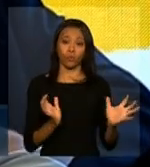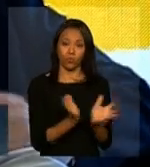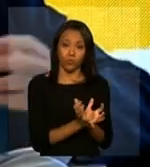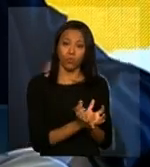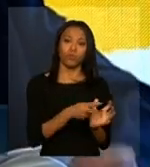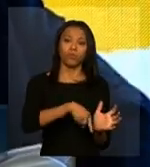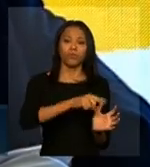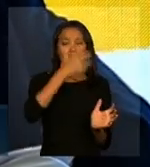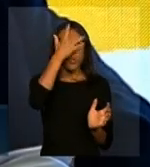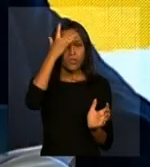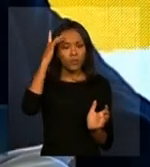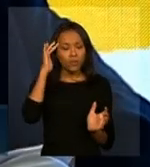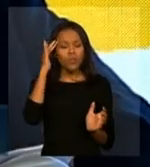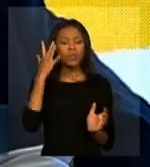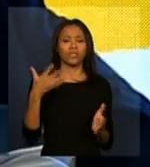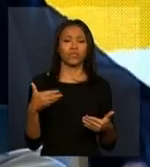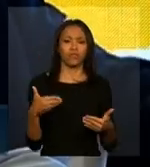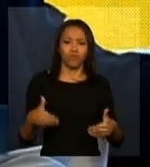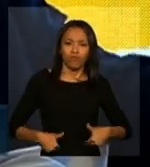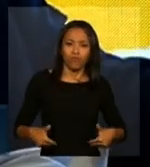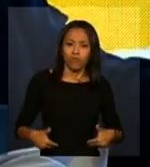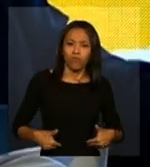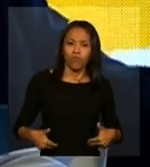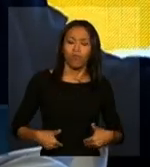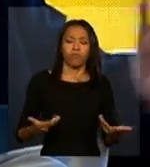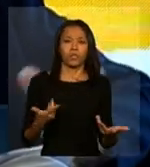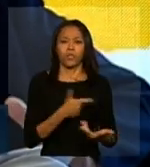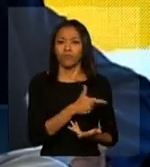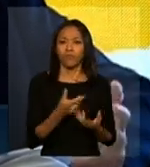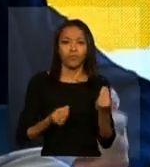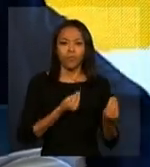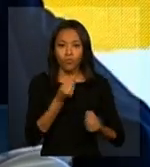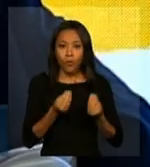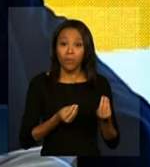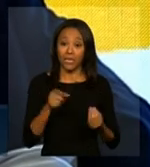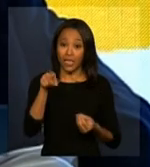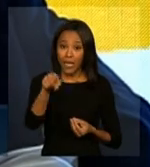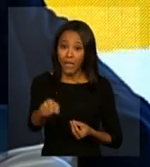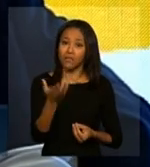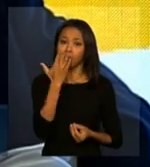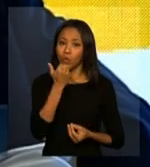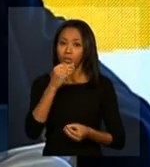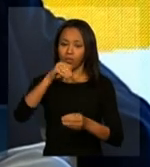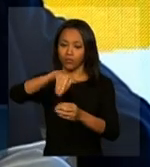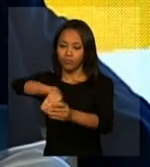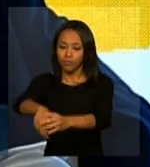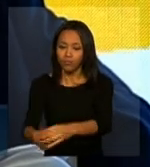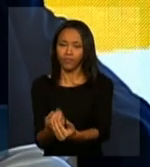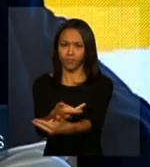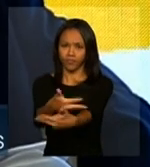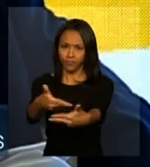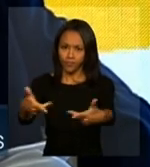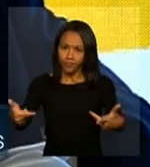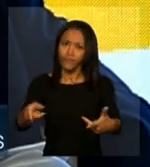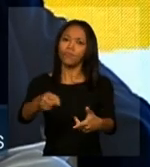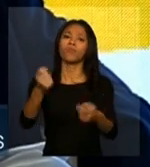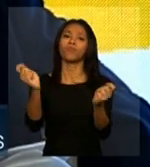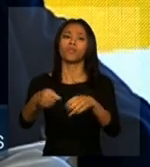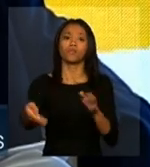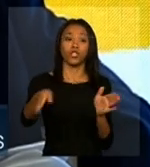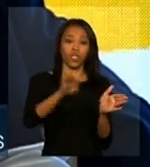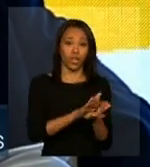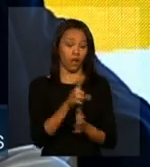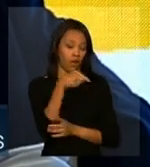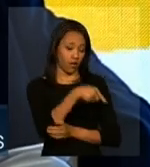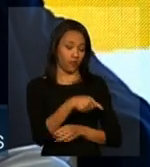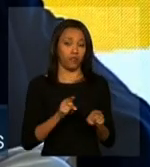grave e que fizesse chegar essa produção para esse contingente.